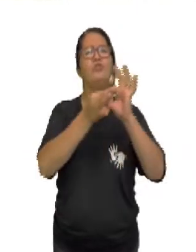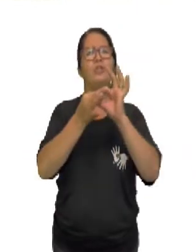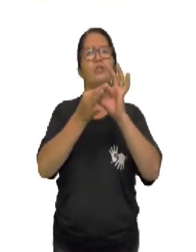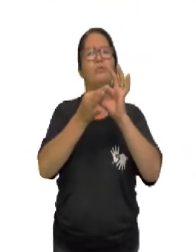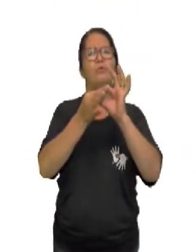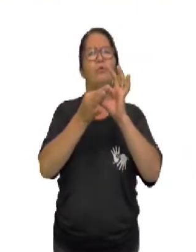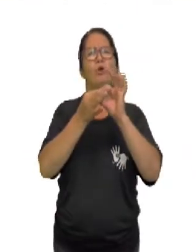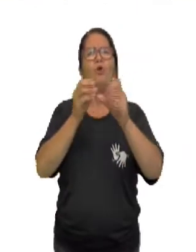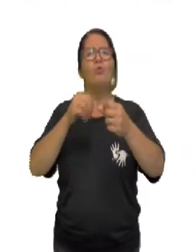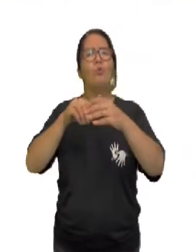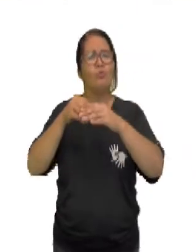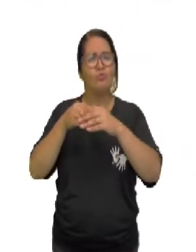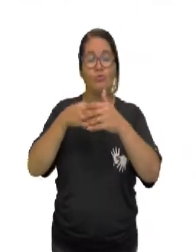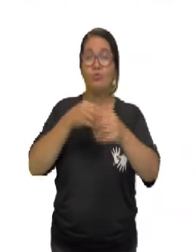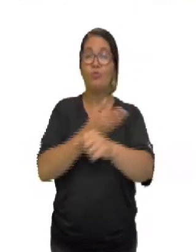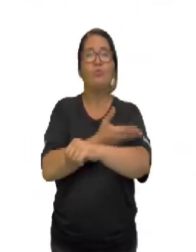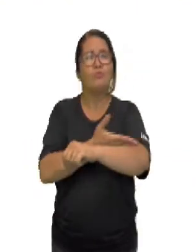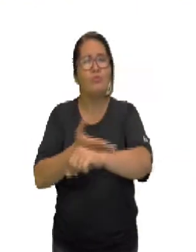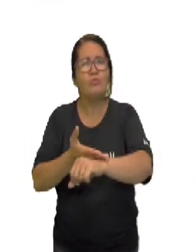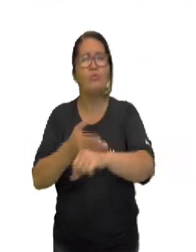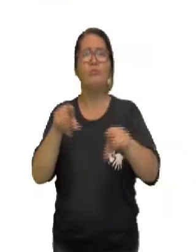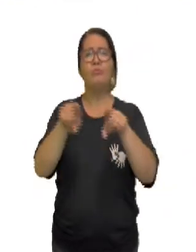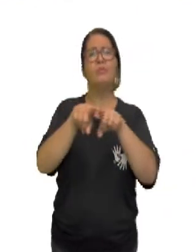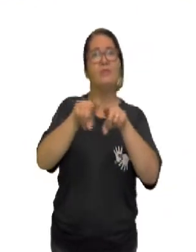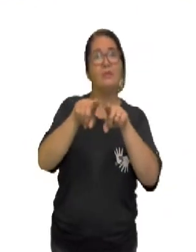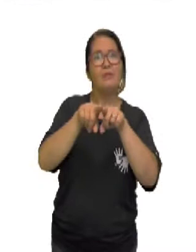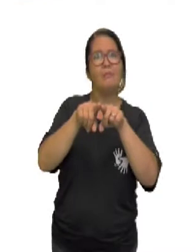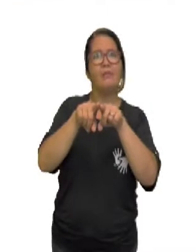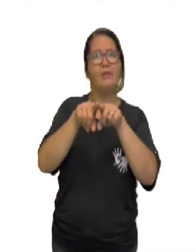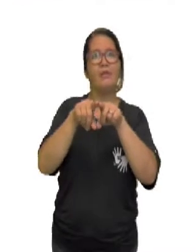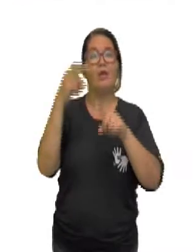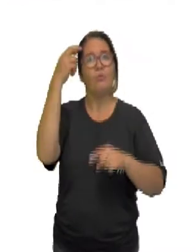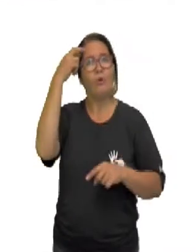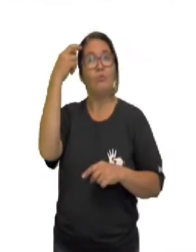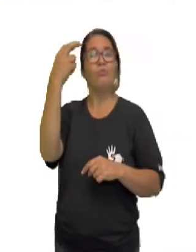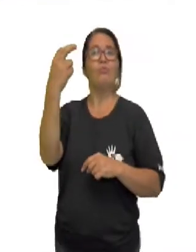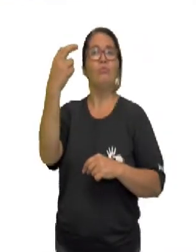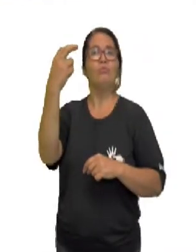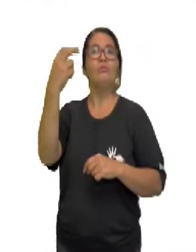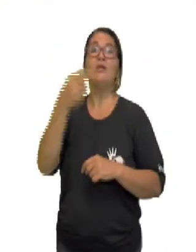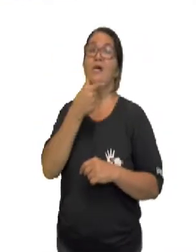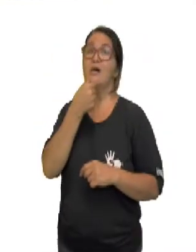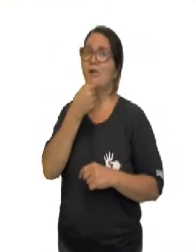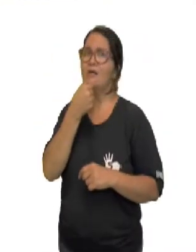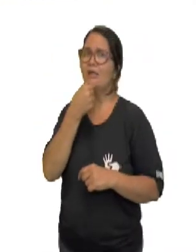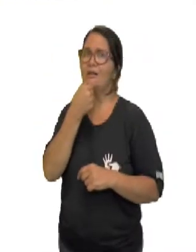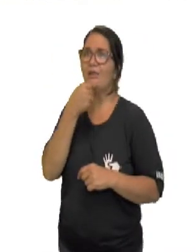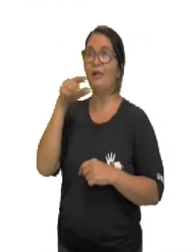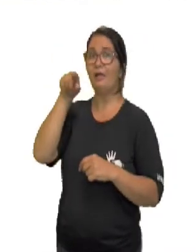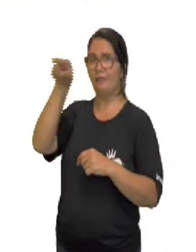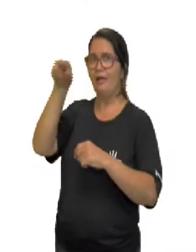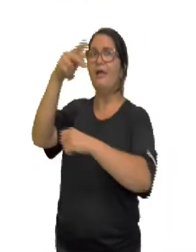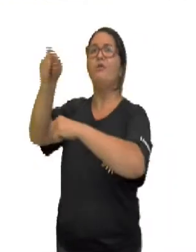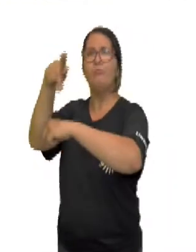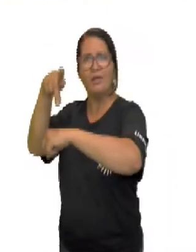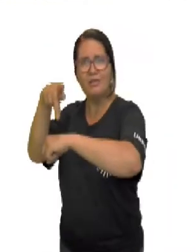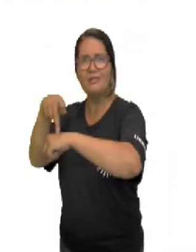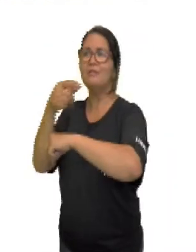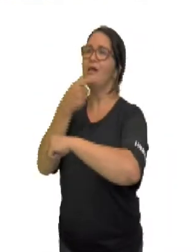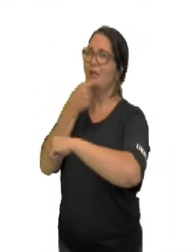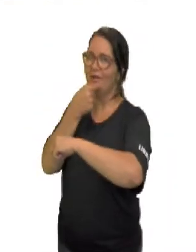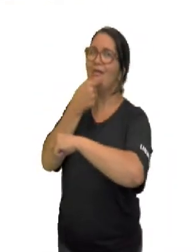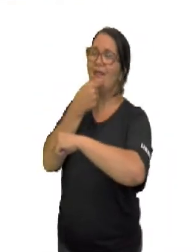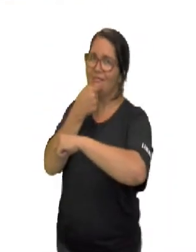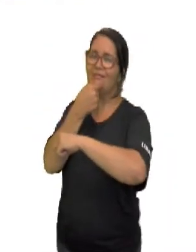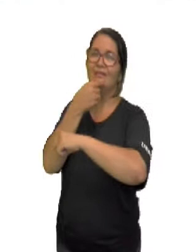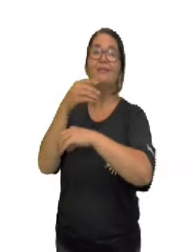com a Inglaterra, que vem lá da sua colonização. Existem outros países assim?